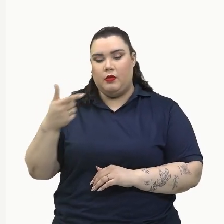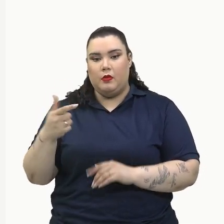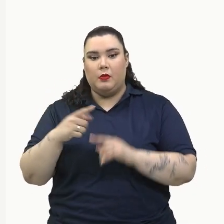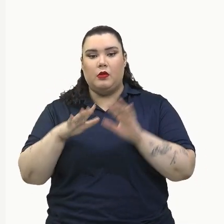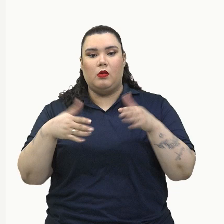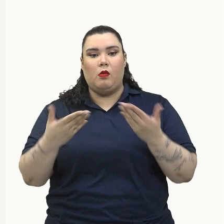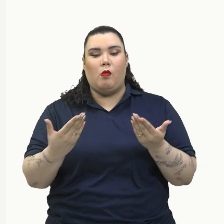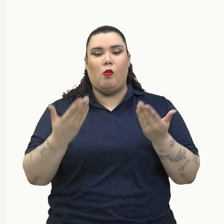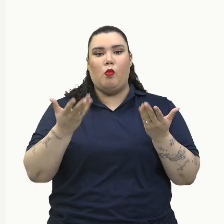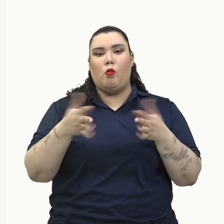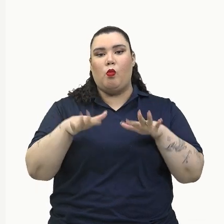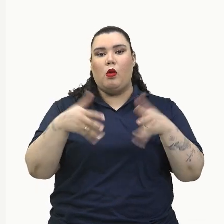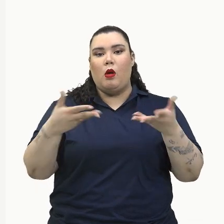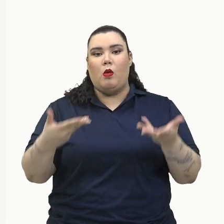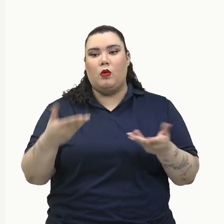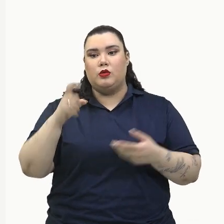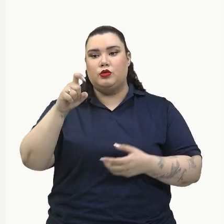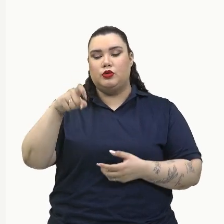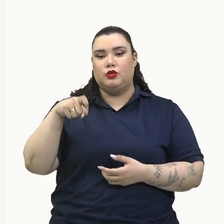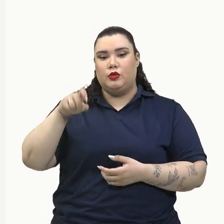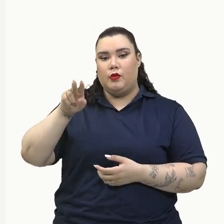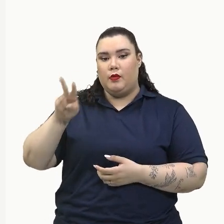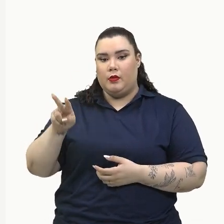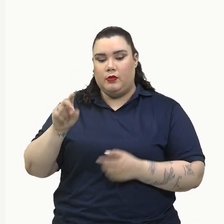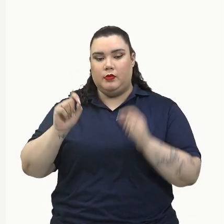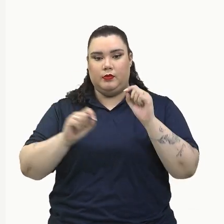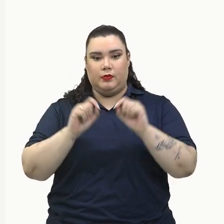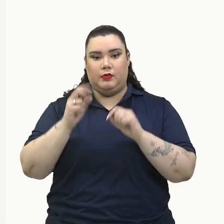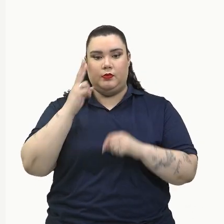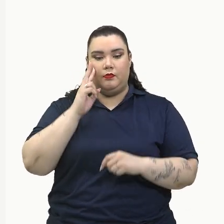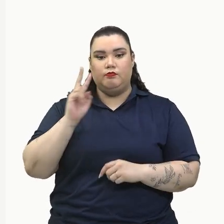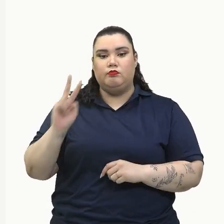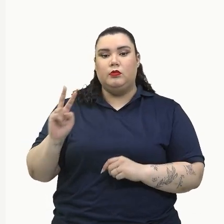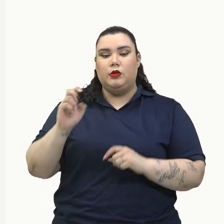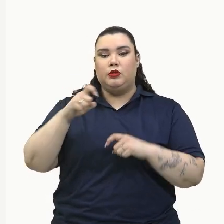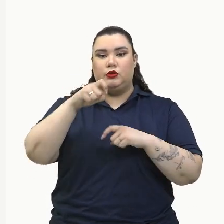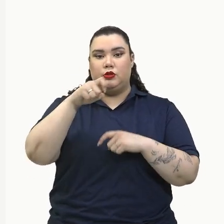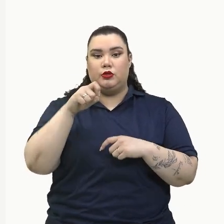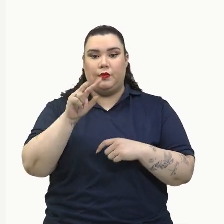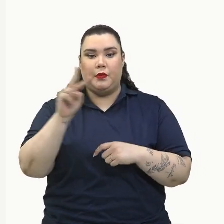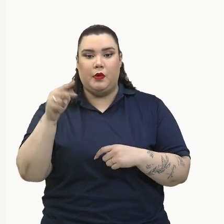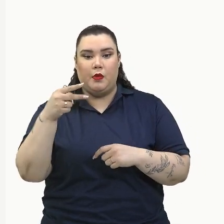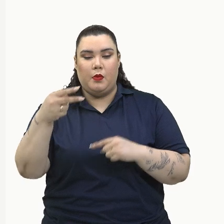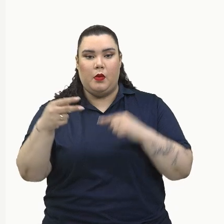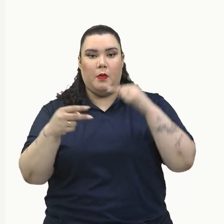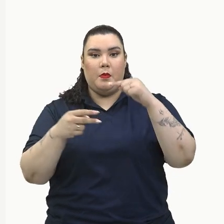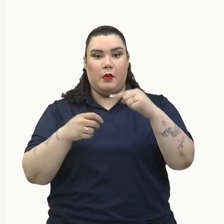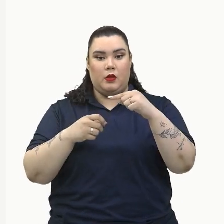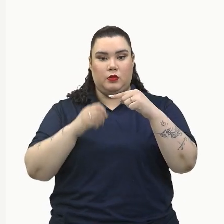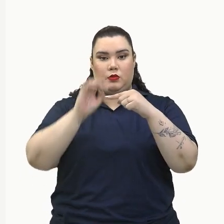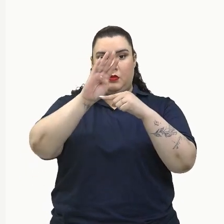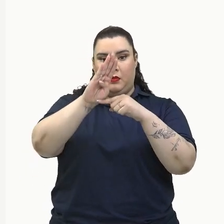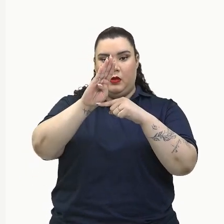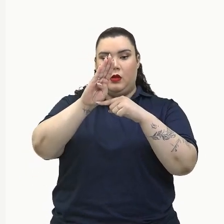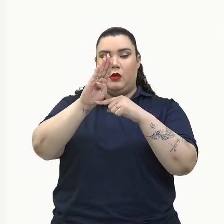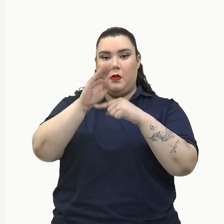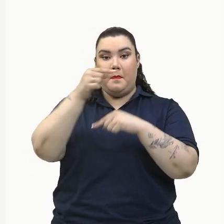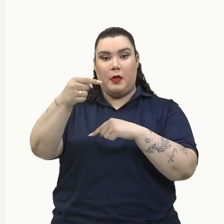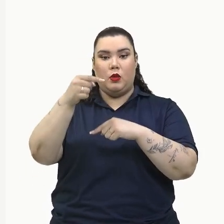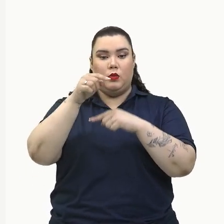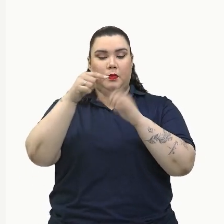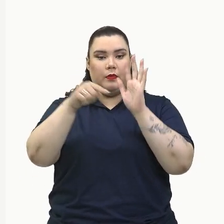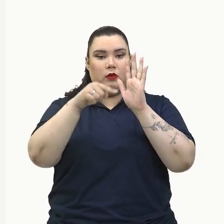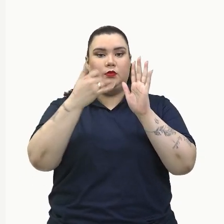vértice? X vértice vai ser igual a menos B sobre 2A. Só que nós sabemos que o nosso B aqui, ó, vale